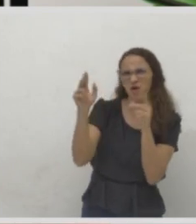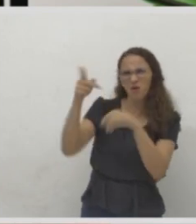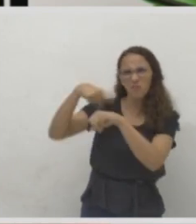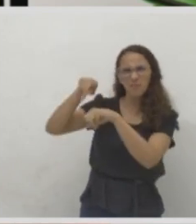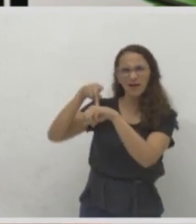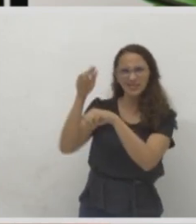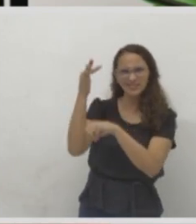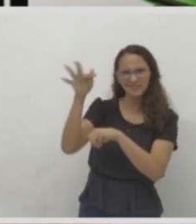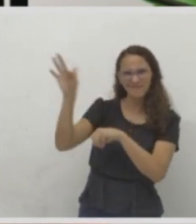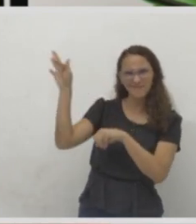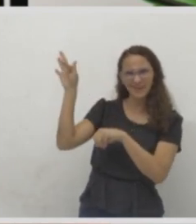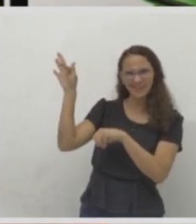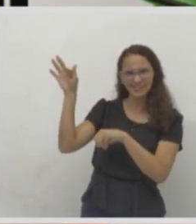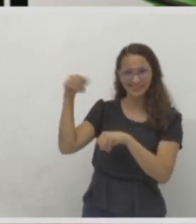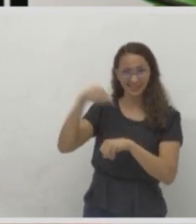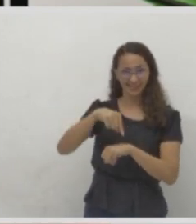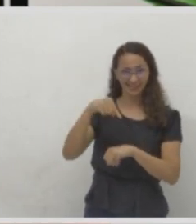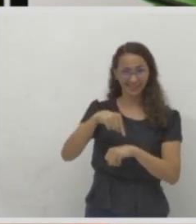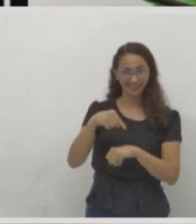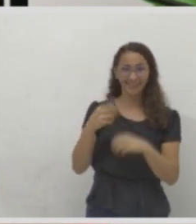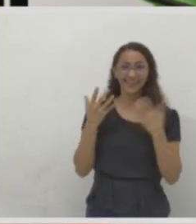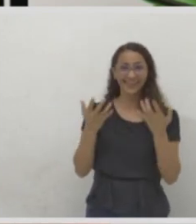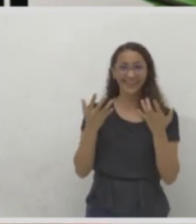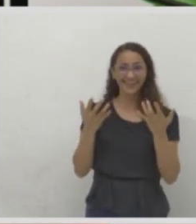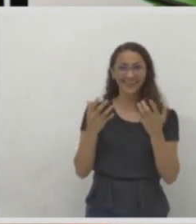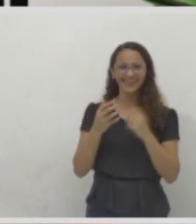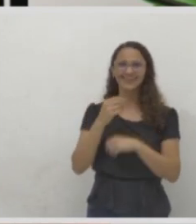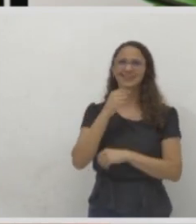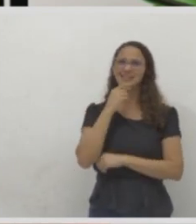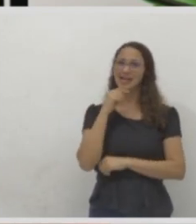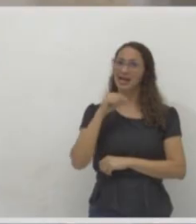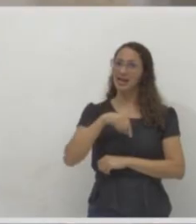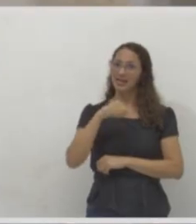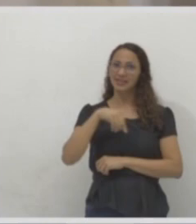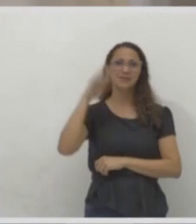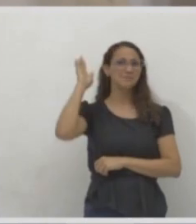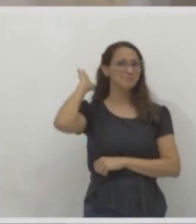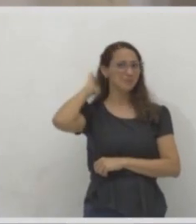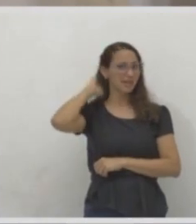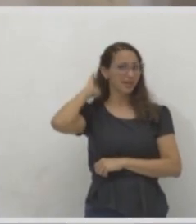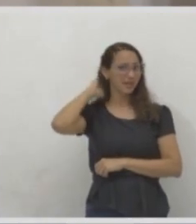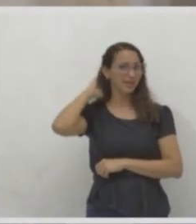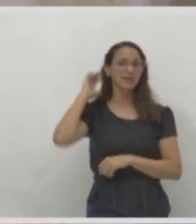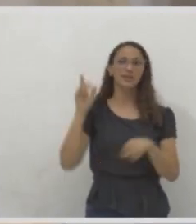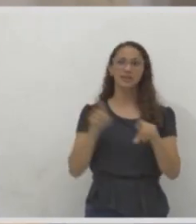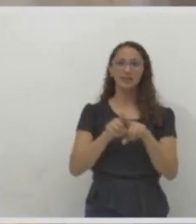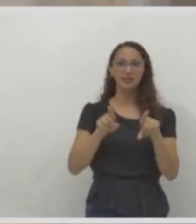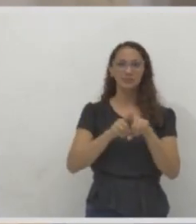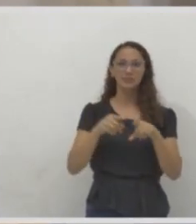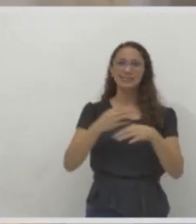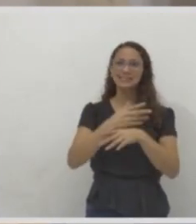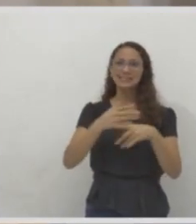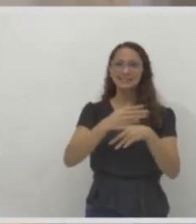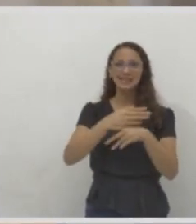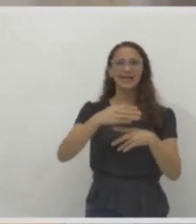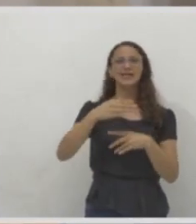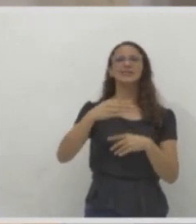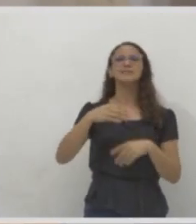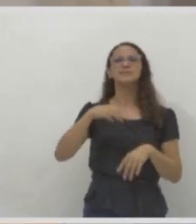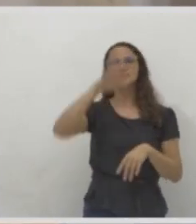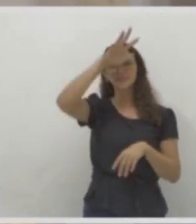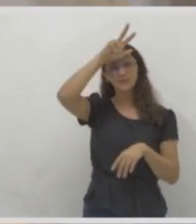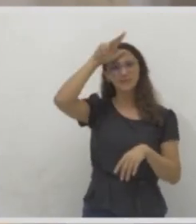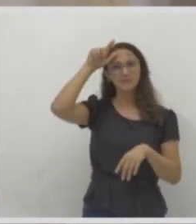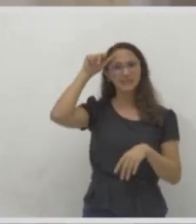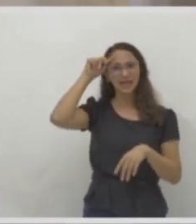belo aqui na Amazônia, cidades como Belém e Manaus, tá? Alargaram suas ruas. Quem